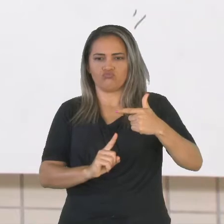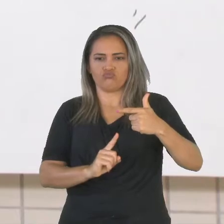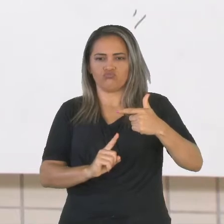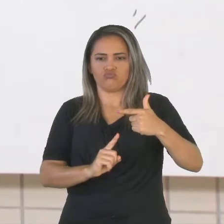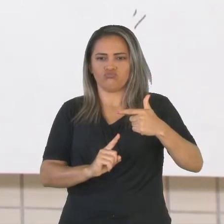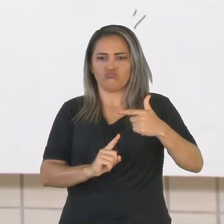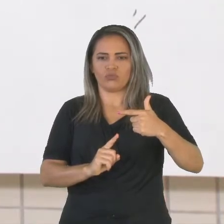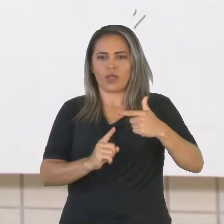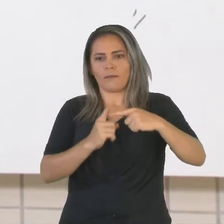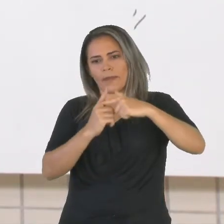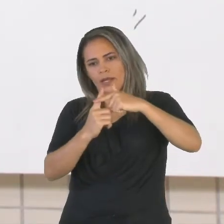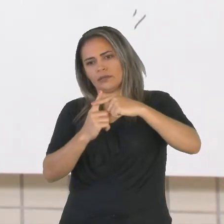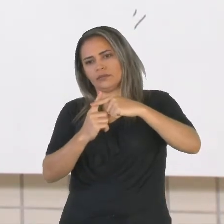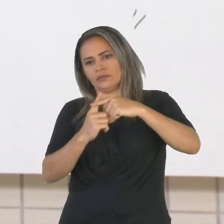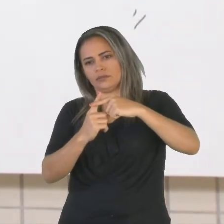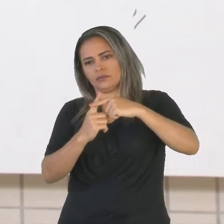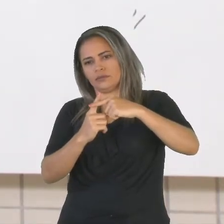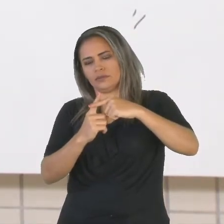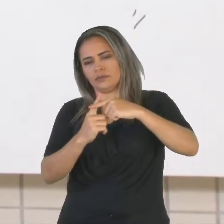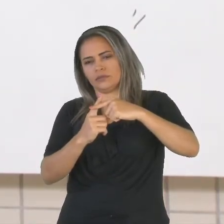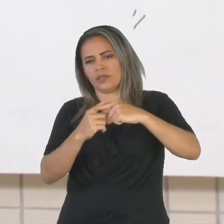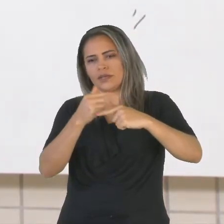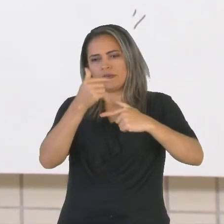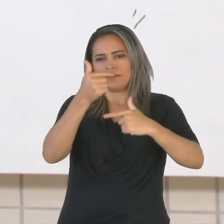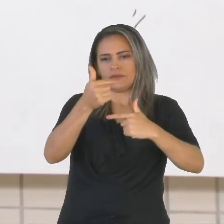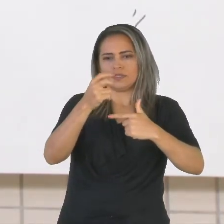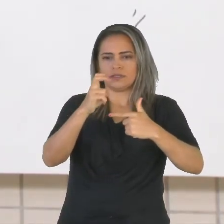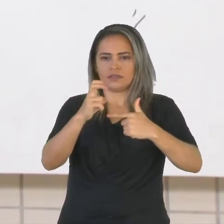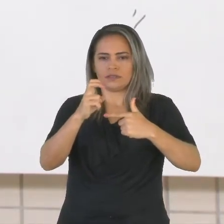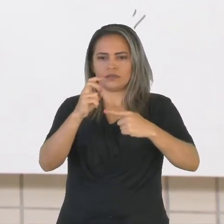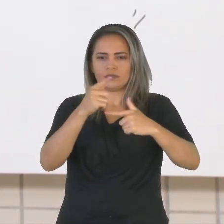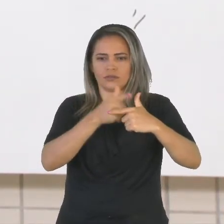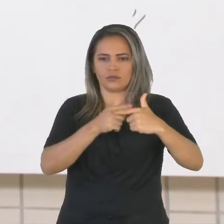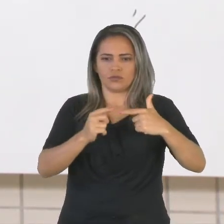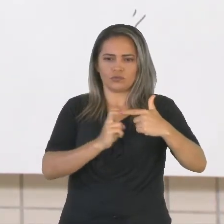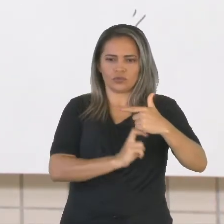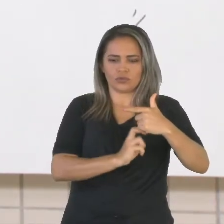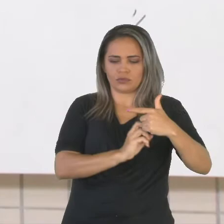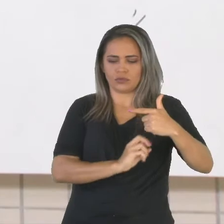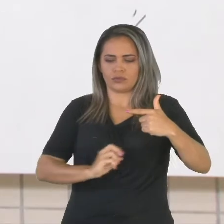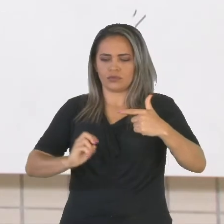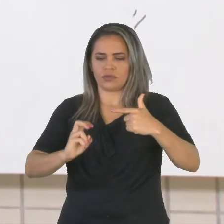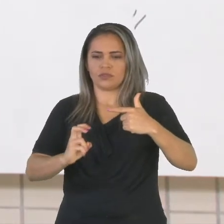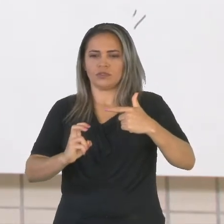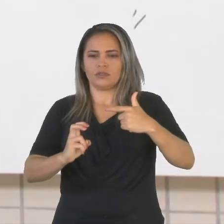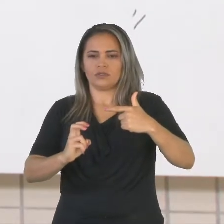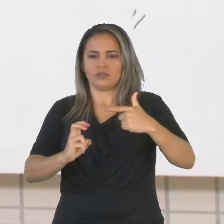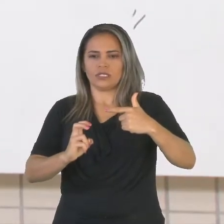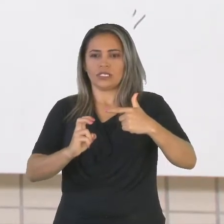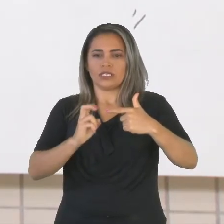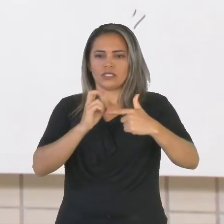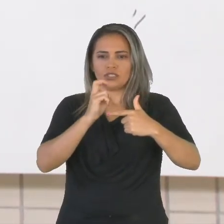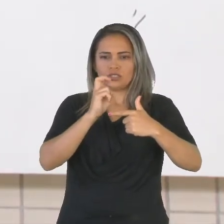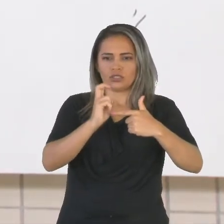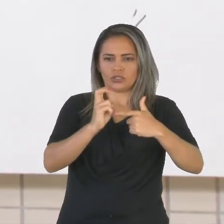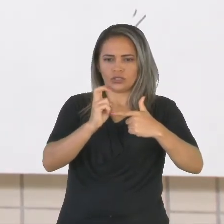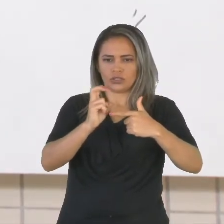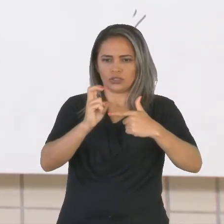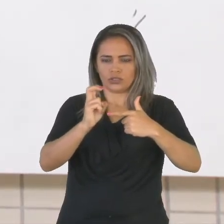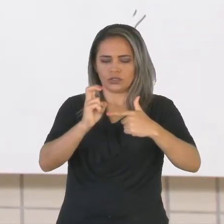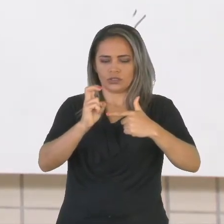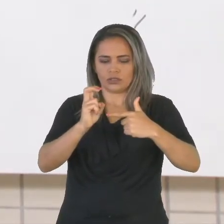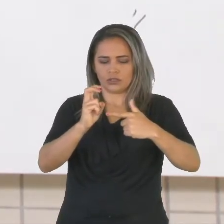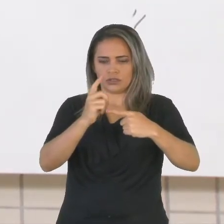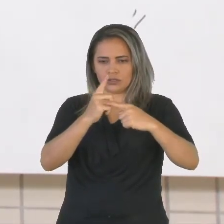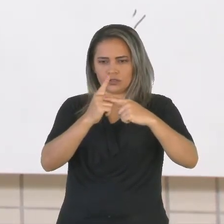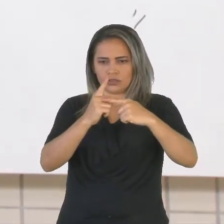dá mais. 25 divide por 5 são 5. X dividido por x dá 1. Então, eu